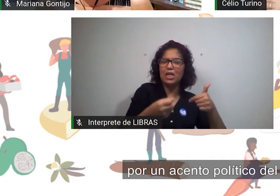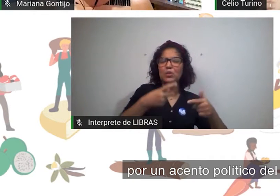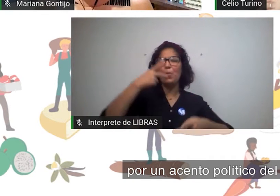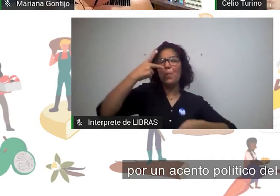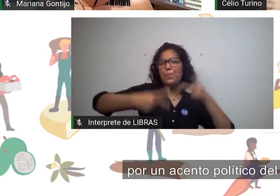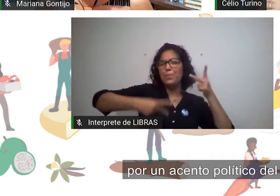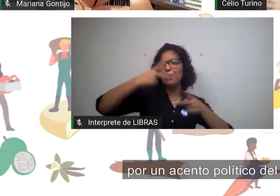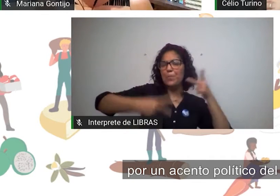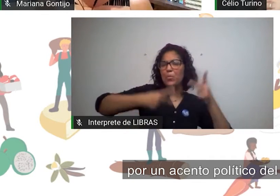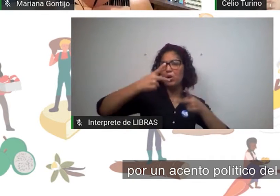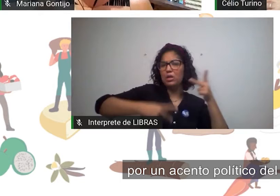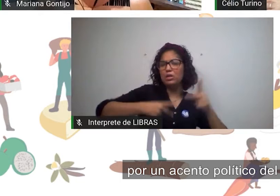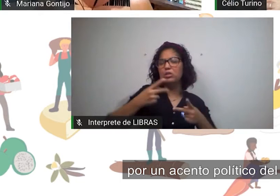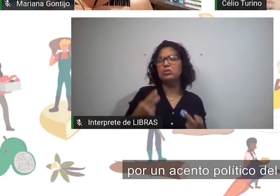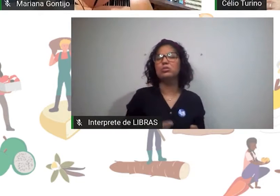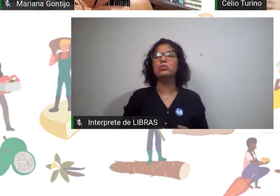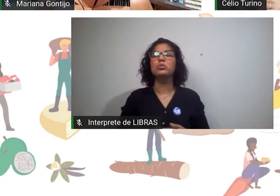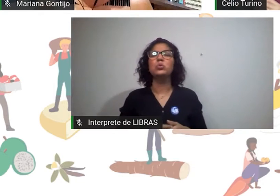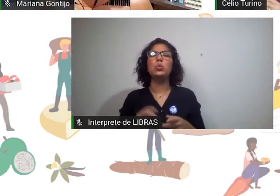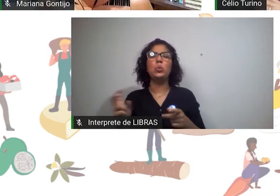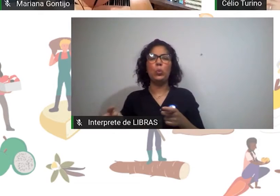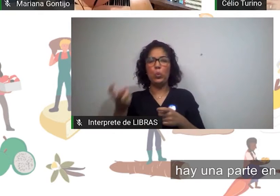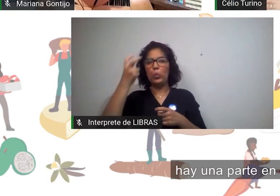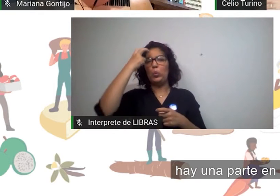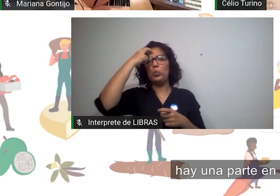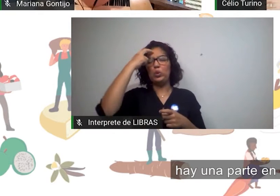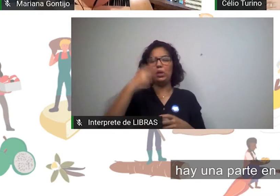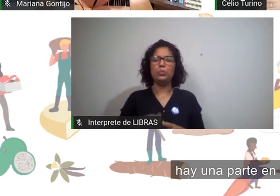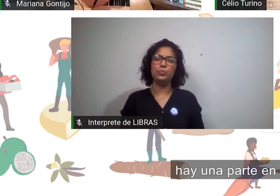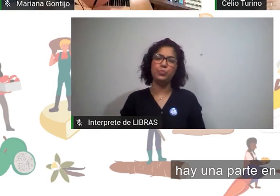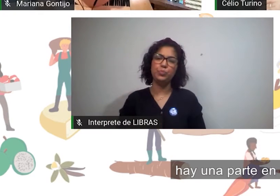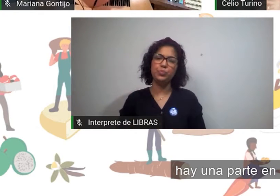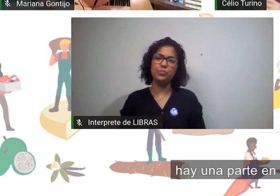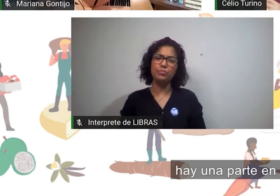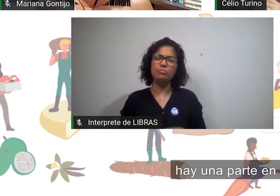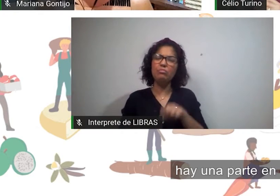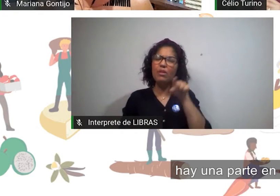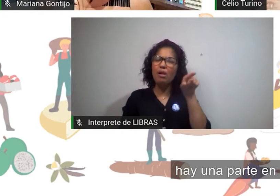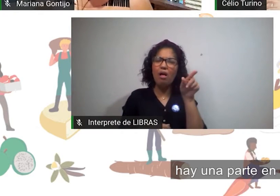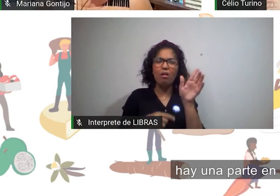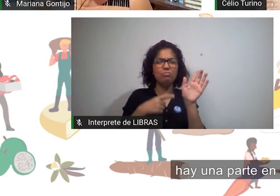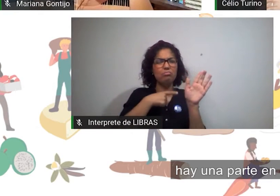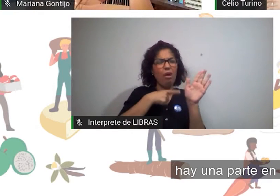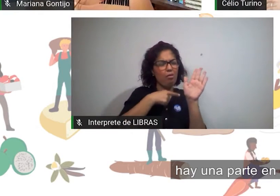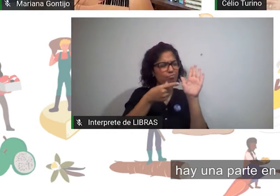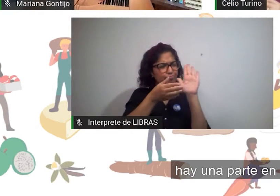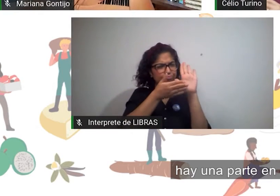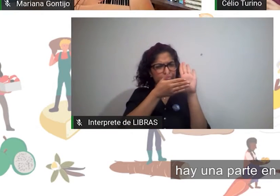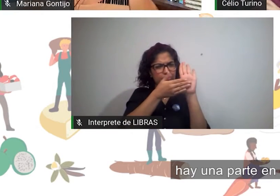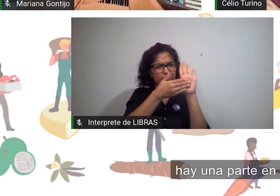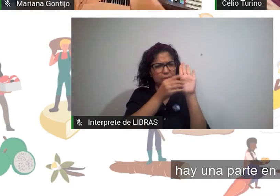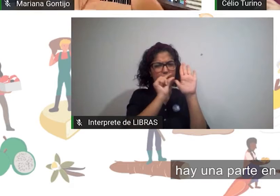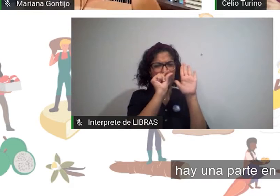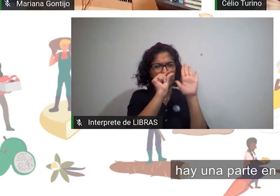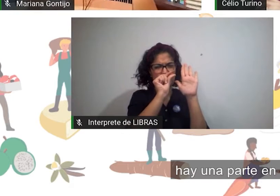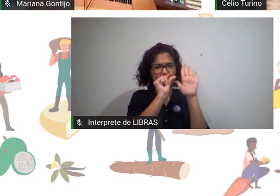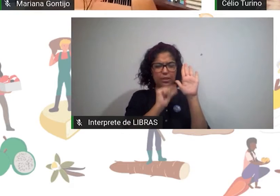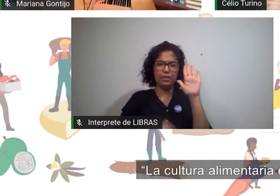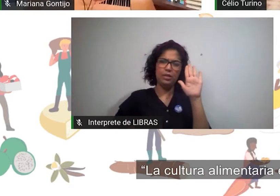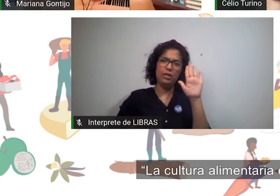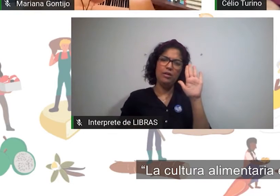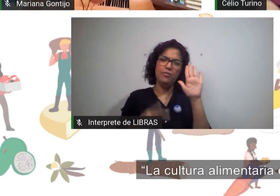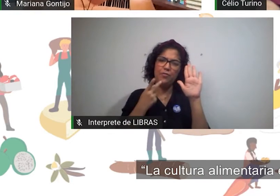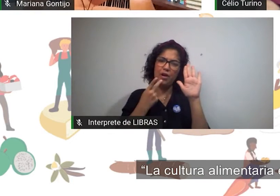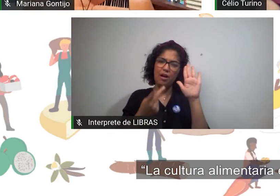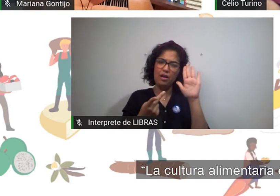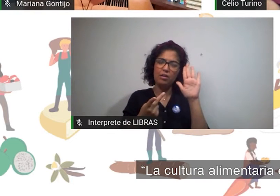Conselho Nacional de Política Cultural, tem uma partezinha lá nesse manifesto que a gente fala assim, que